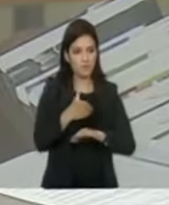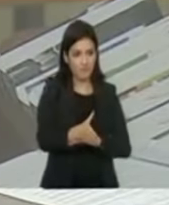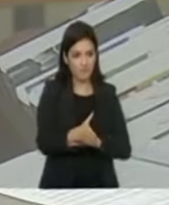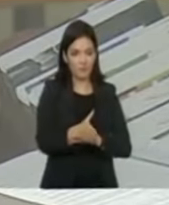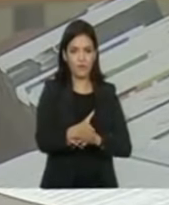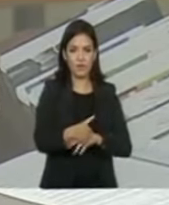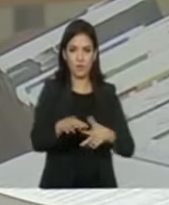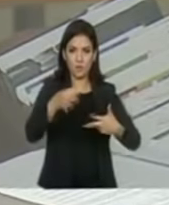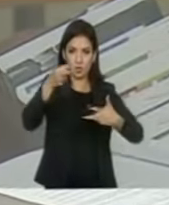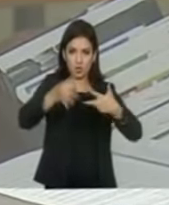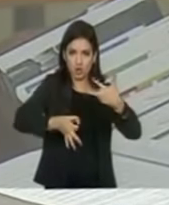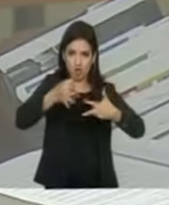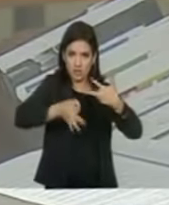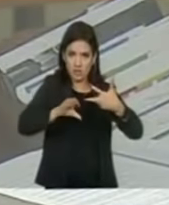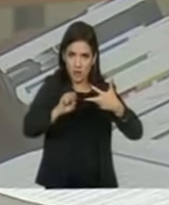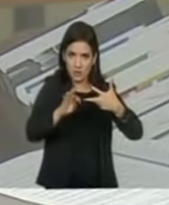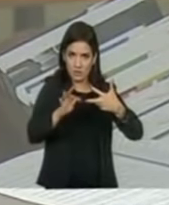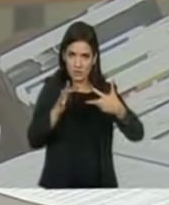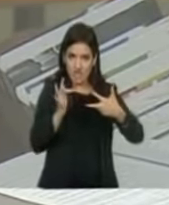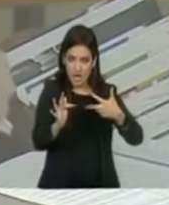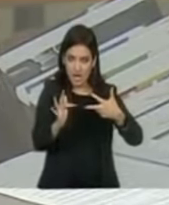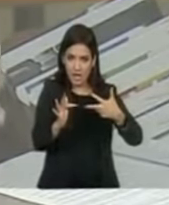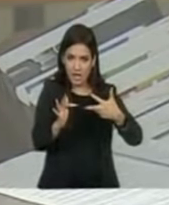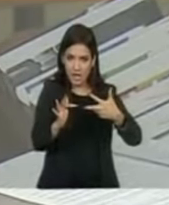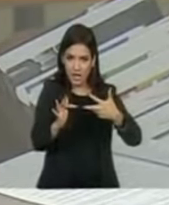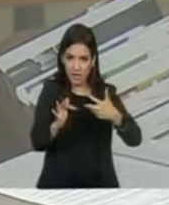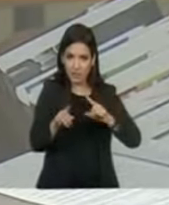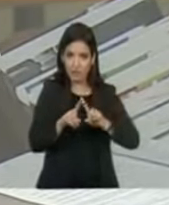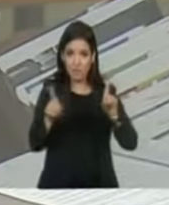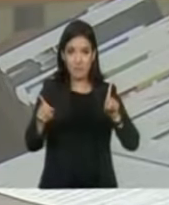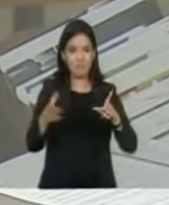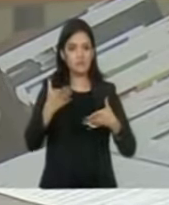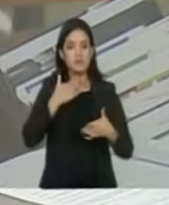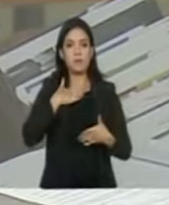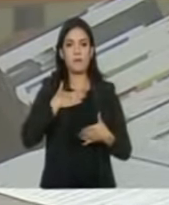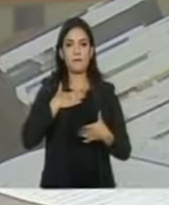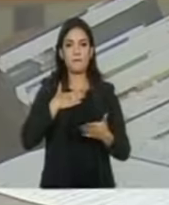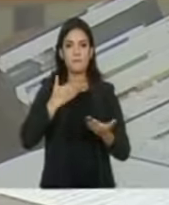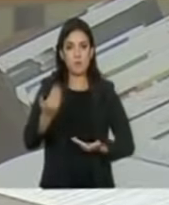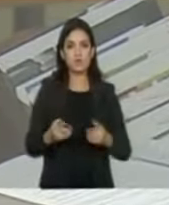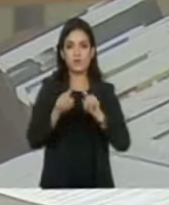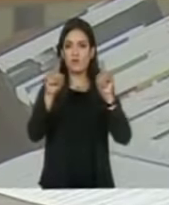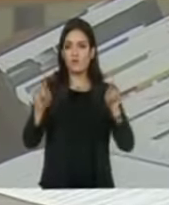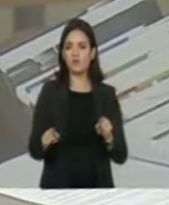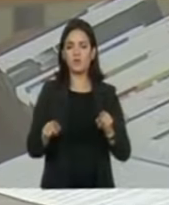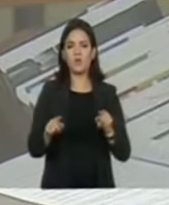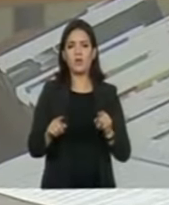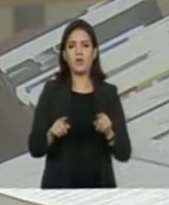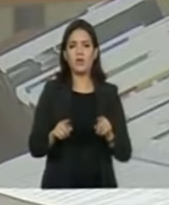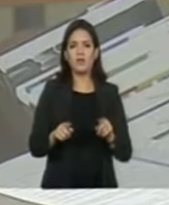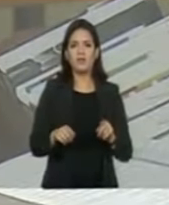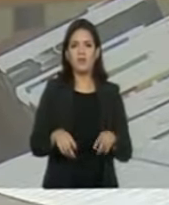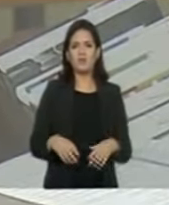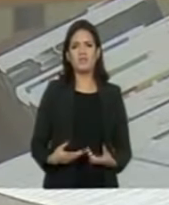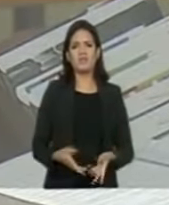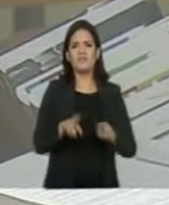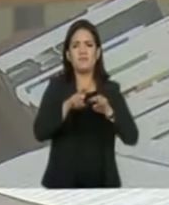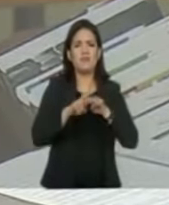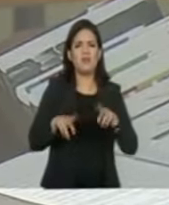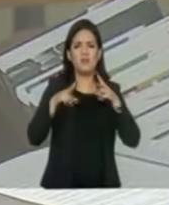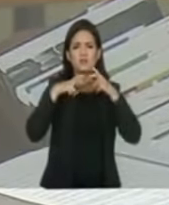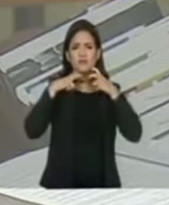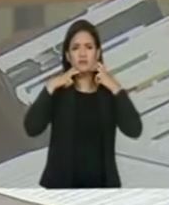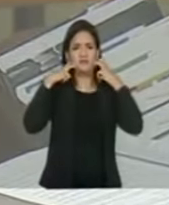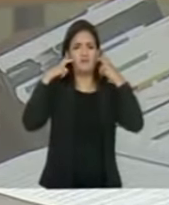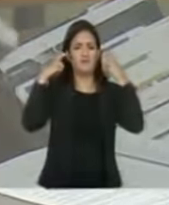judiciário o supremo tribunal federal do país e os meus funcionários ii e lixo pesquisa um constrangimento de ter seus carros e do estado